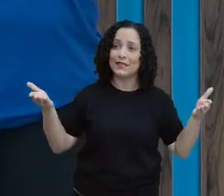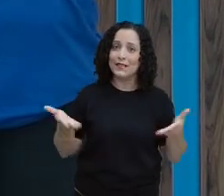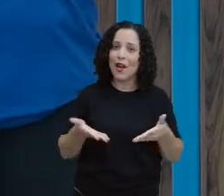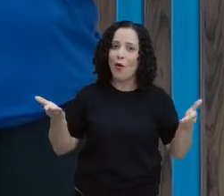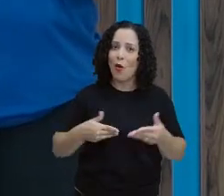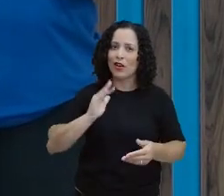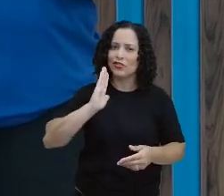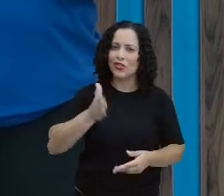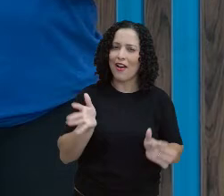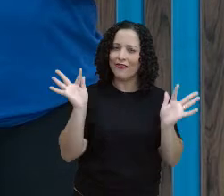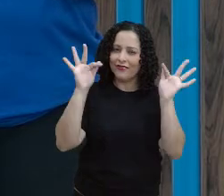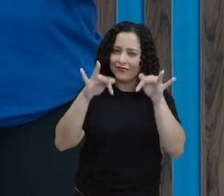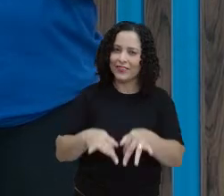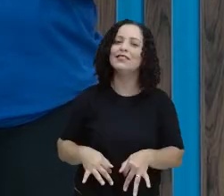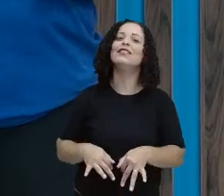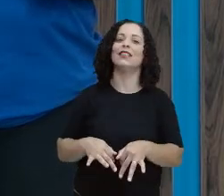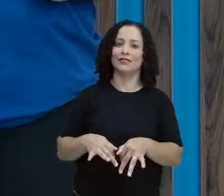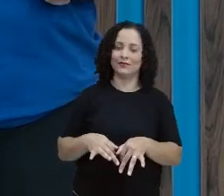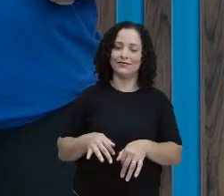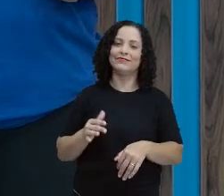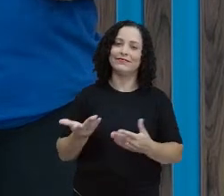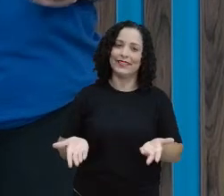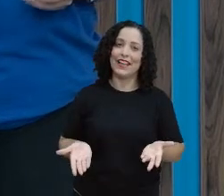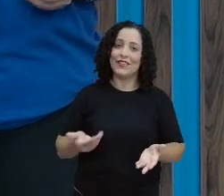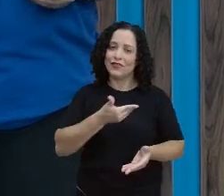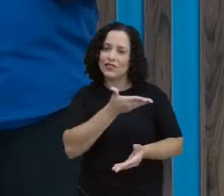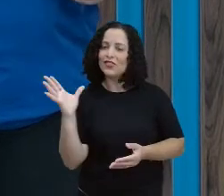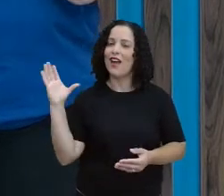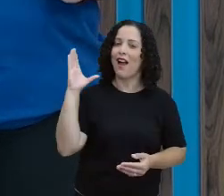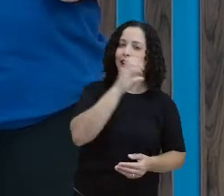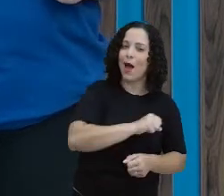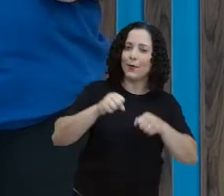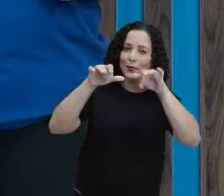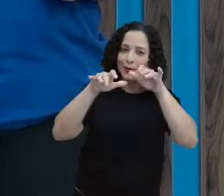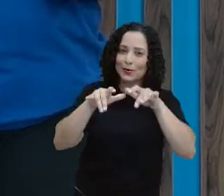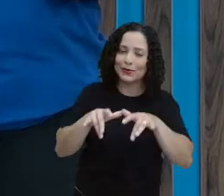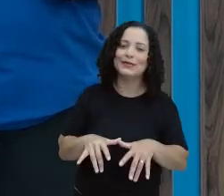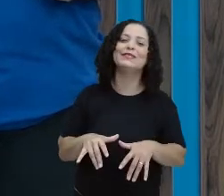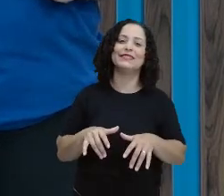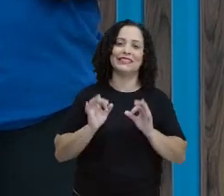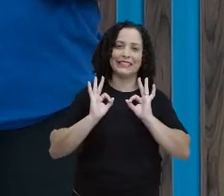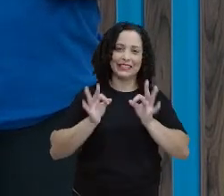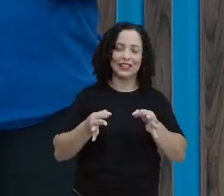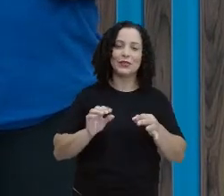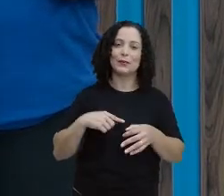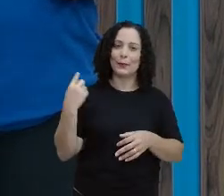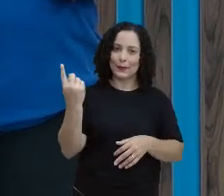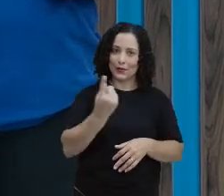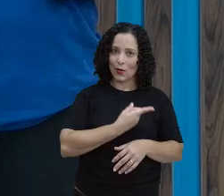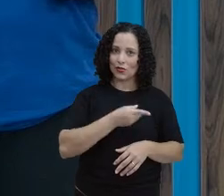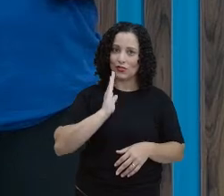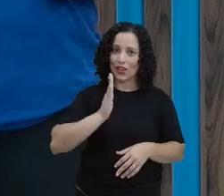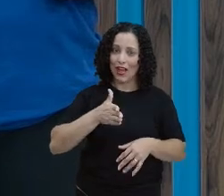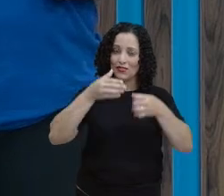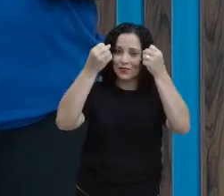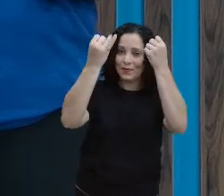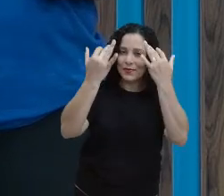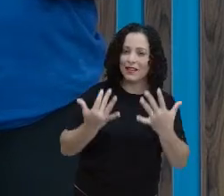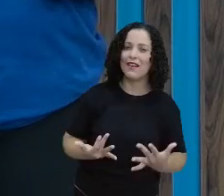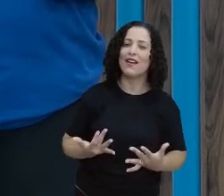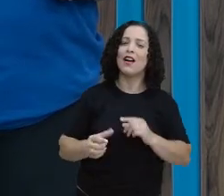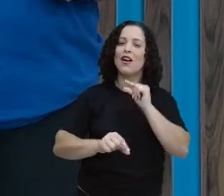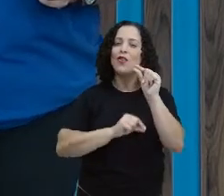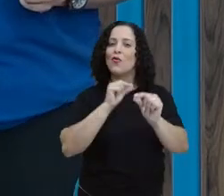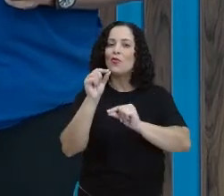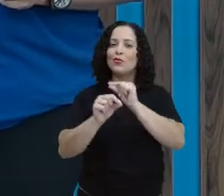bem pertinho já de terminar essa aula. Então, ó, corre aí, Gabriel, fala aí com a gente, tá certo? Pra gente já dizer aí tuas